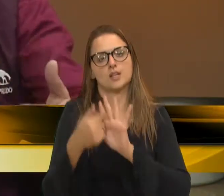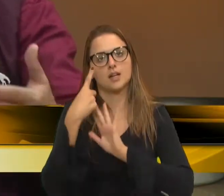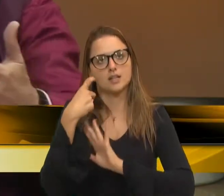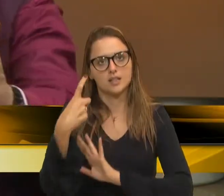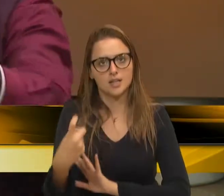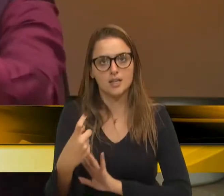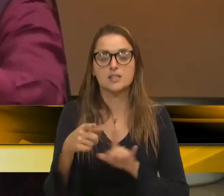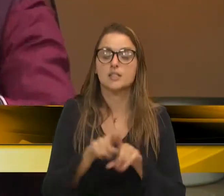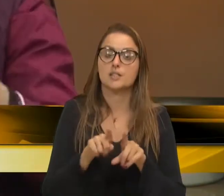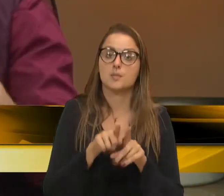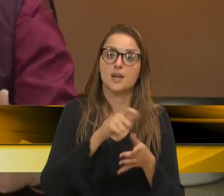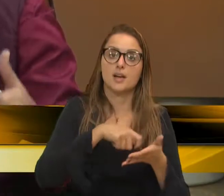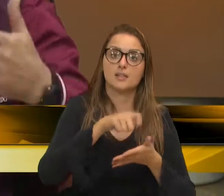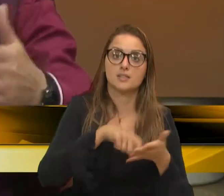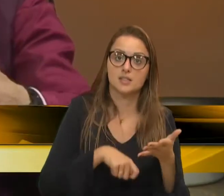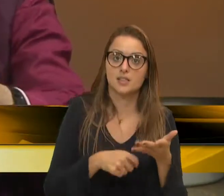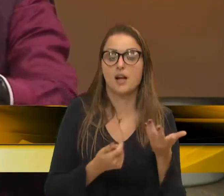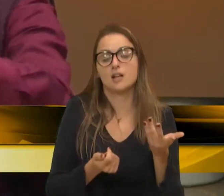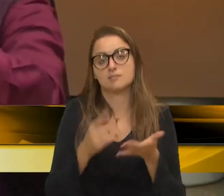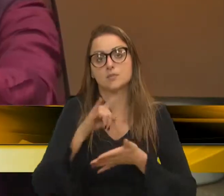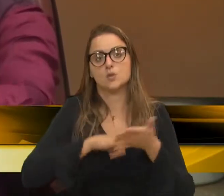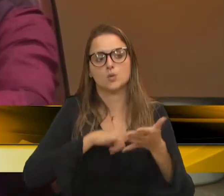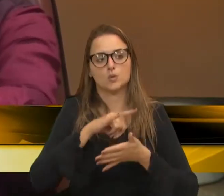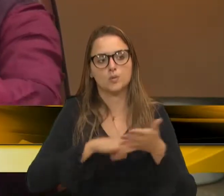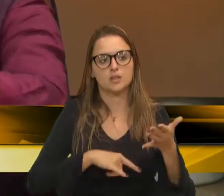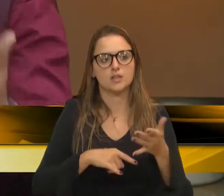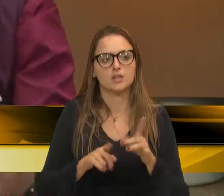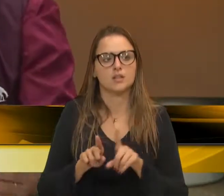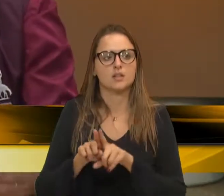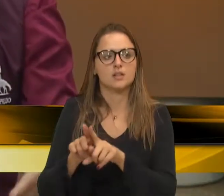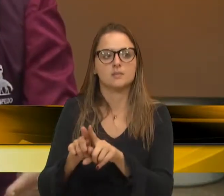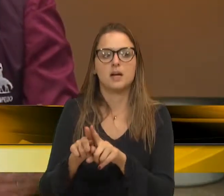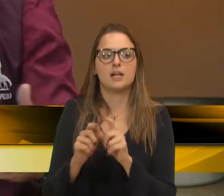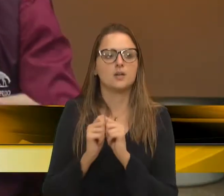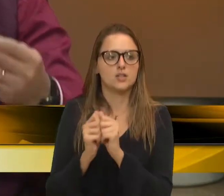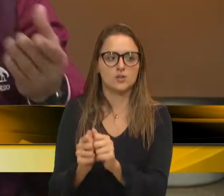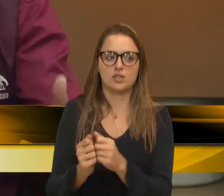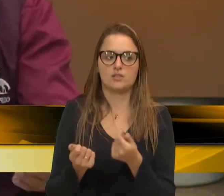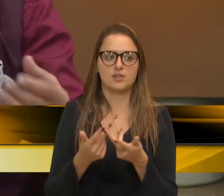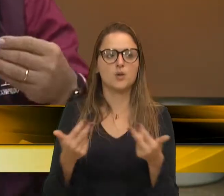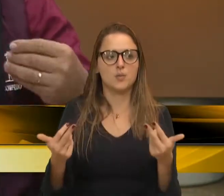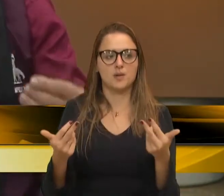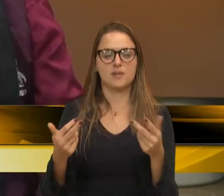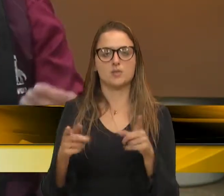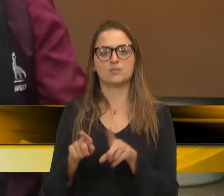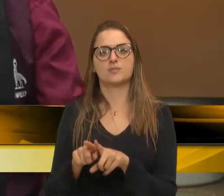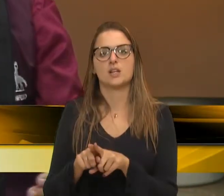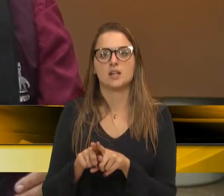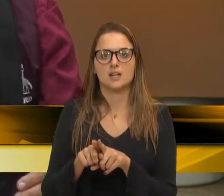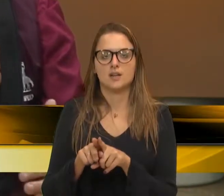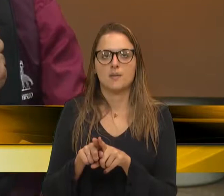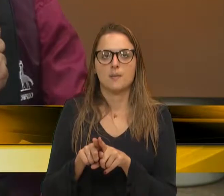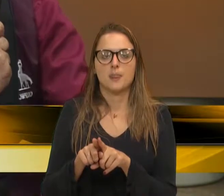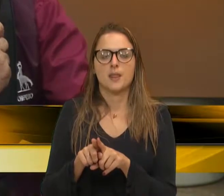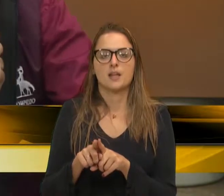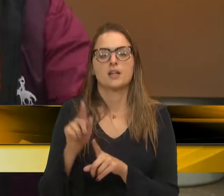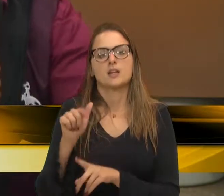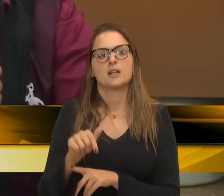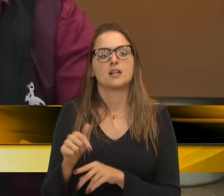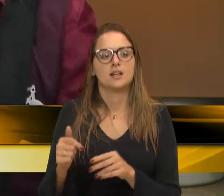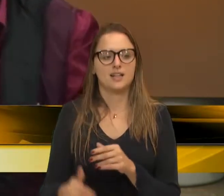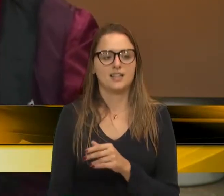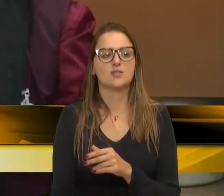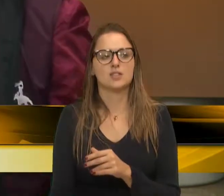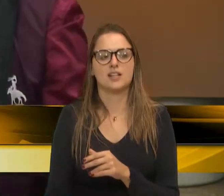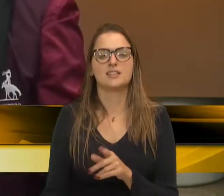sim protocolar algo que se possa dar mais prazos. Mas quando se usa o bom senso, que em muitos casos uma coisa não tem nada a ver com a